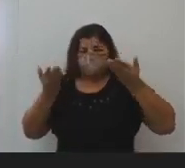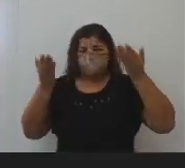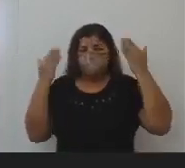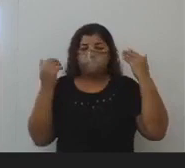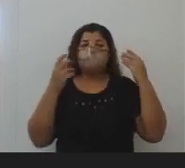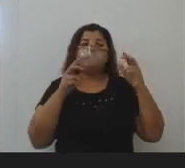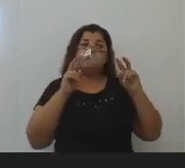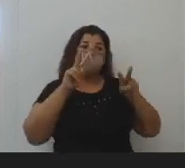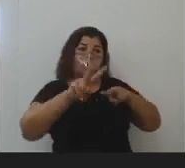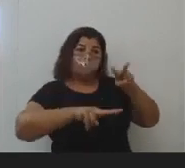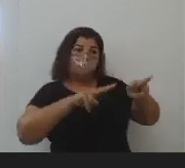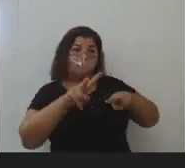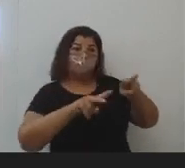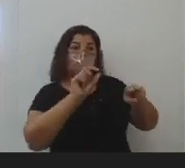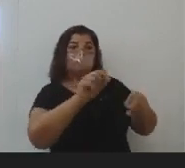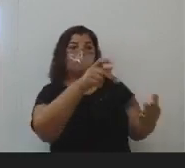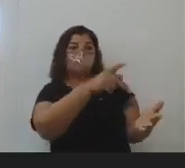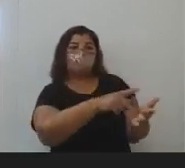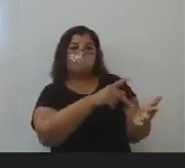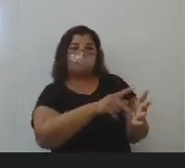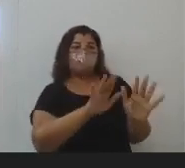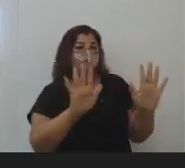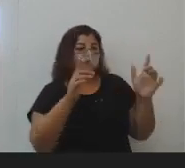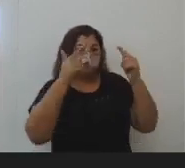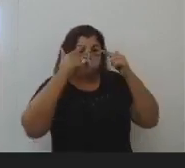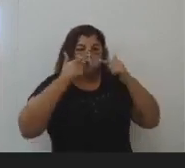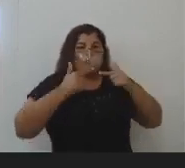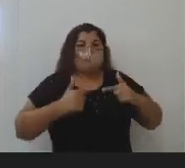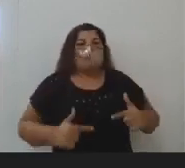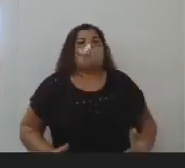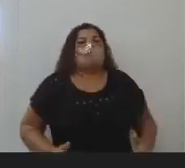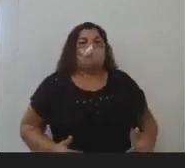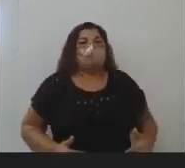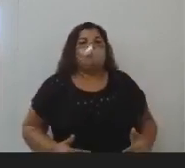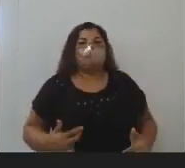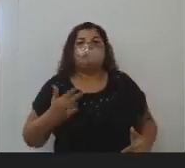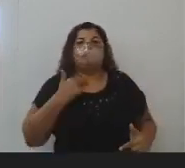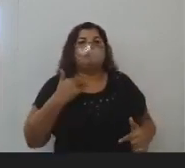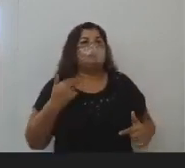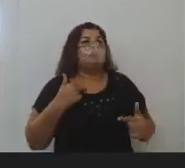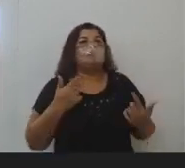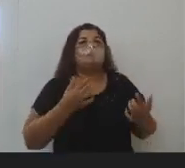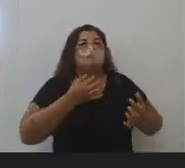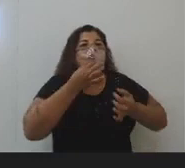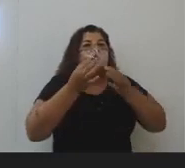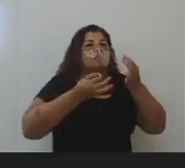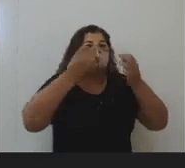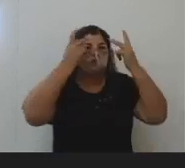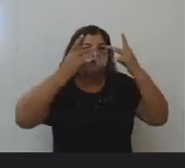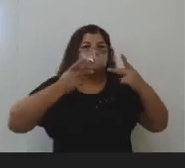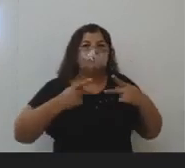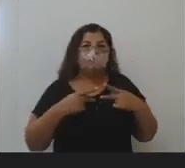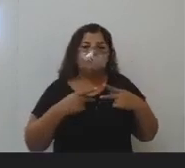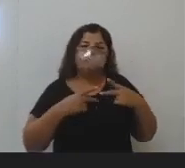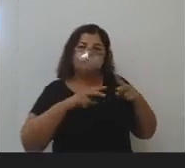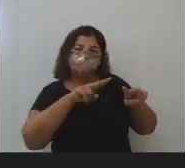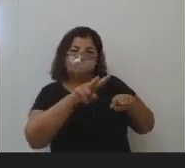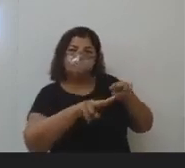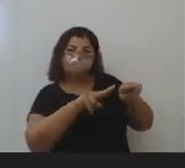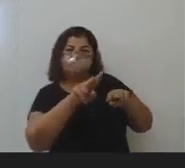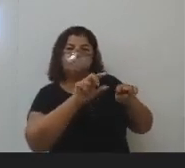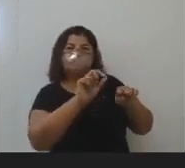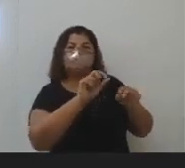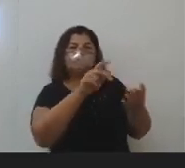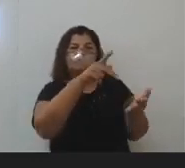realidade de forma neutra. Então, o estranhamento da realidade é justamente quando eu observo essa